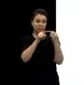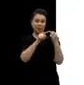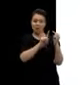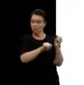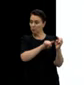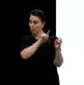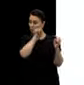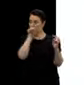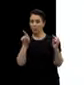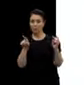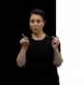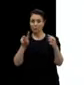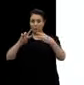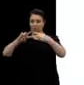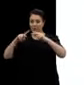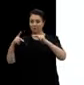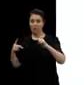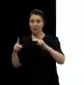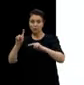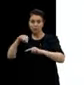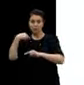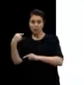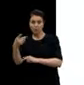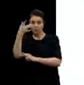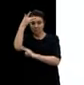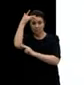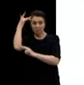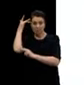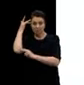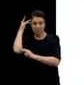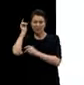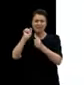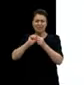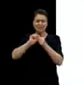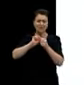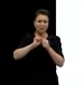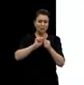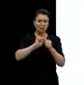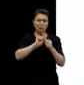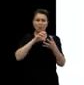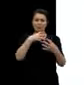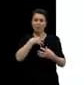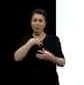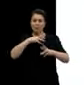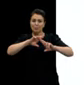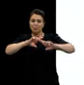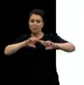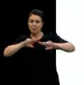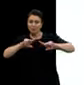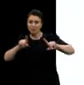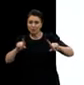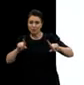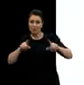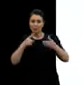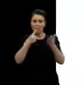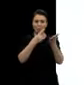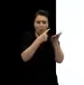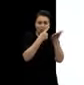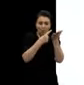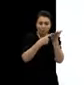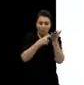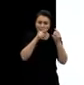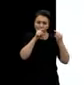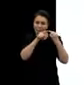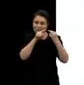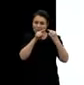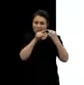indivíduo, produzindo muitas cópias de diferentes combinações genéticas. Então, como é que se tira esse